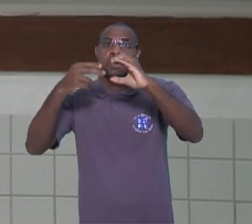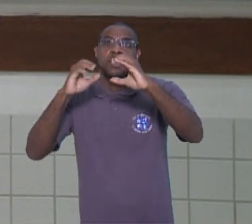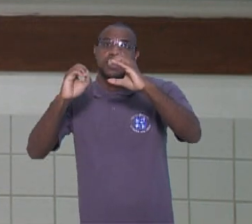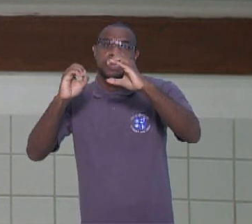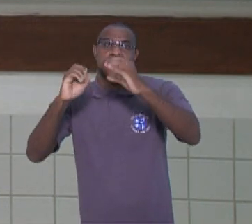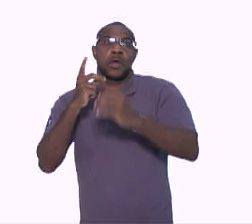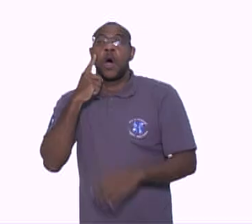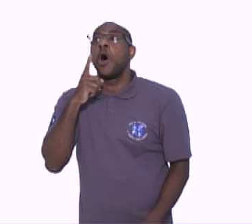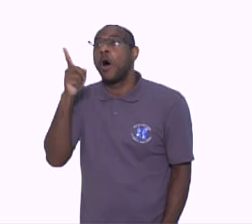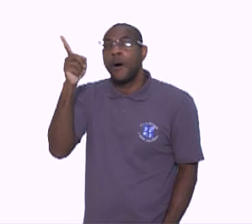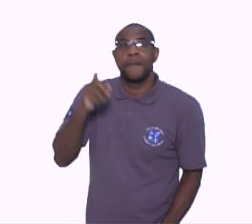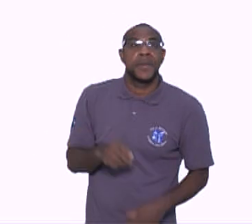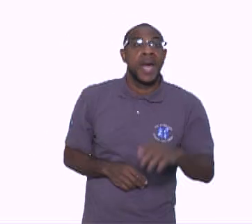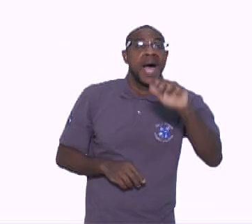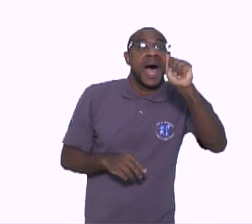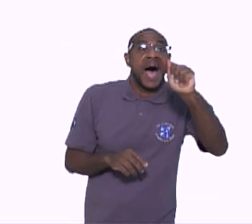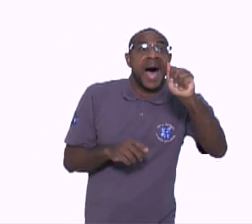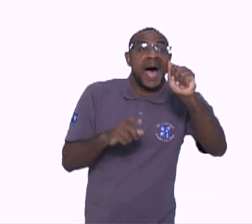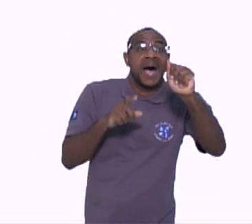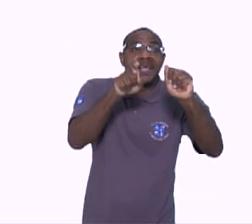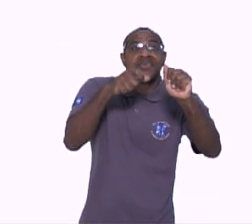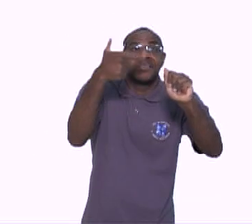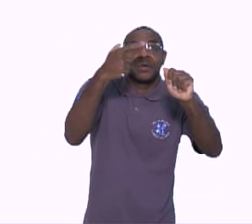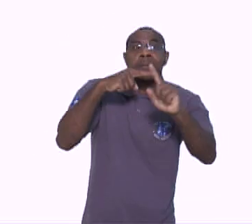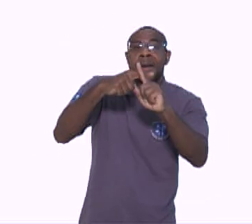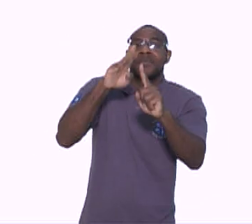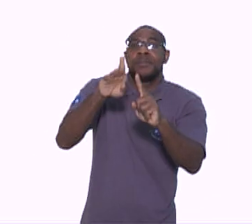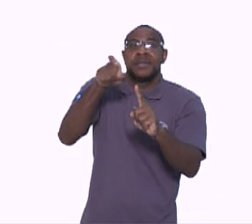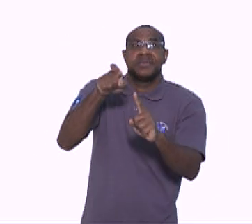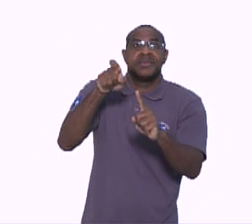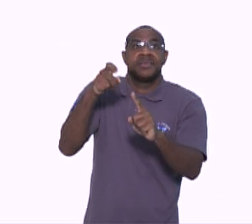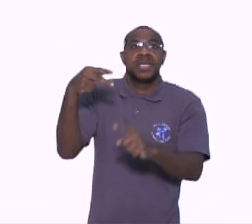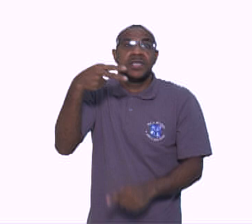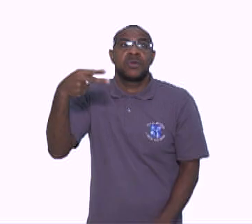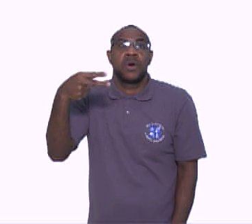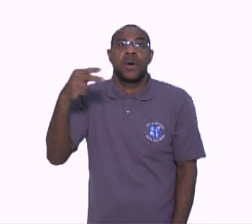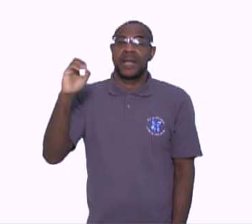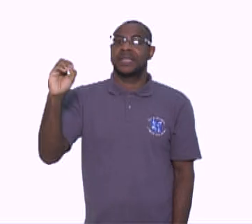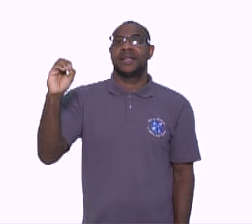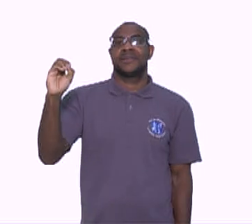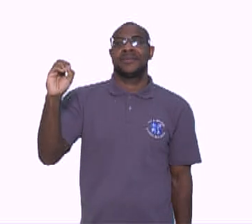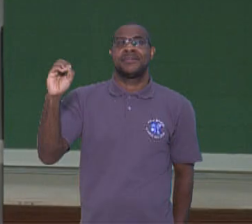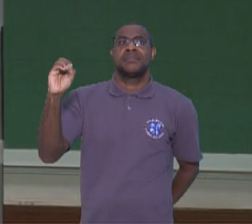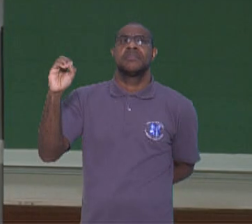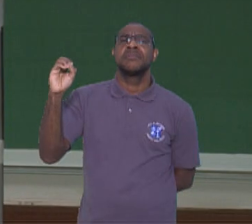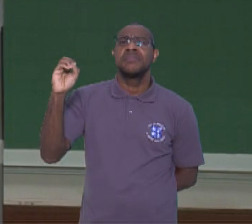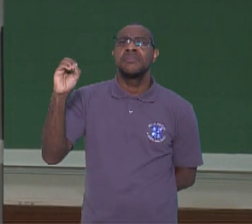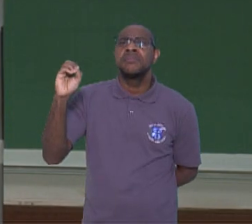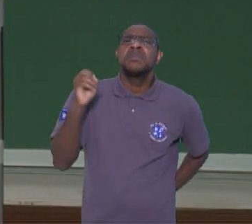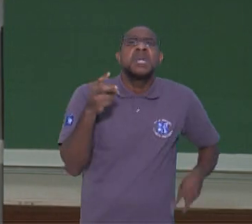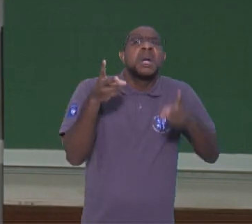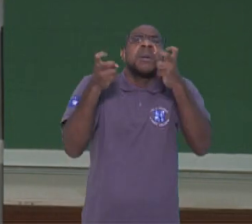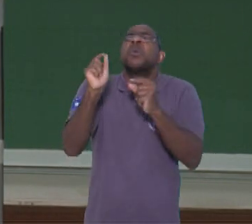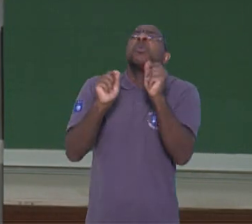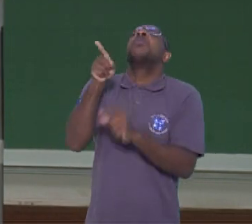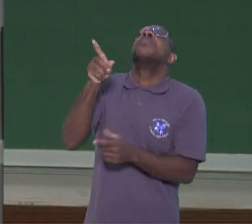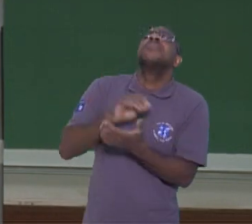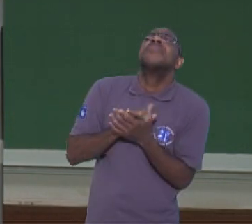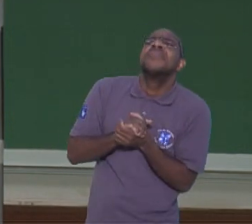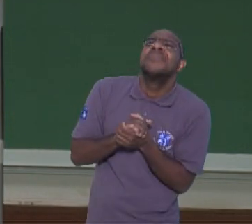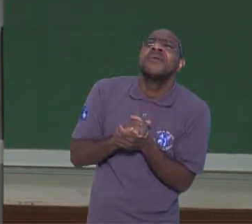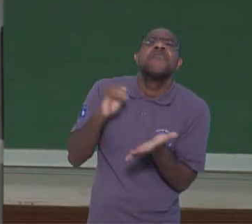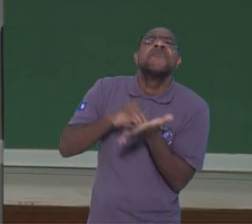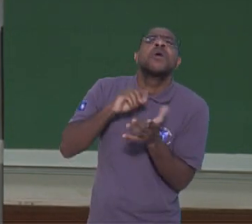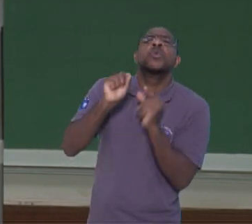ax ao quadrado mais bx igual a zero. O que que você percebeu? Quem